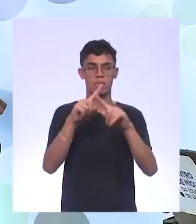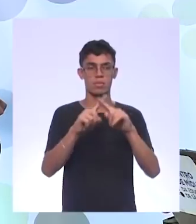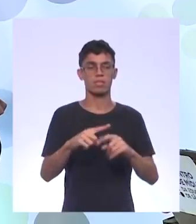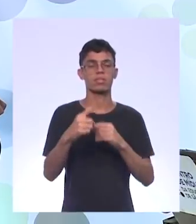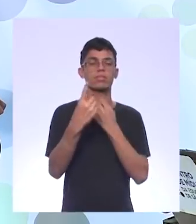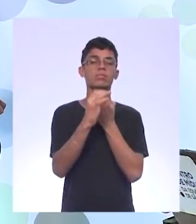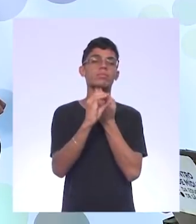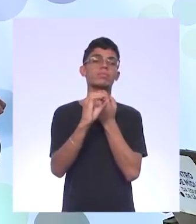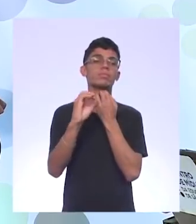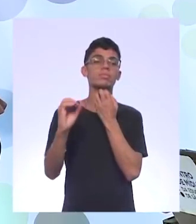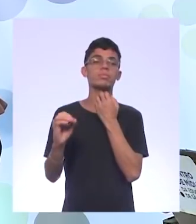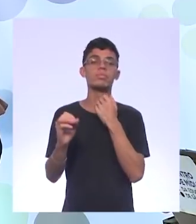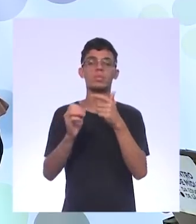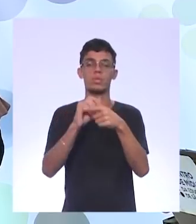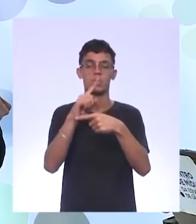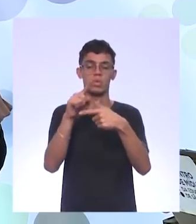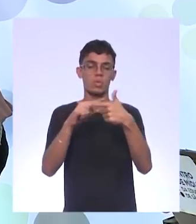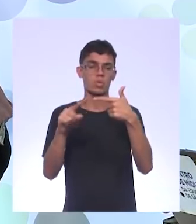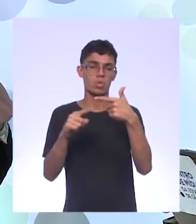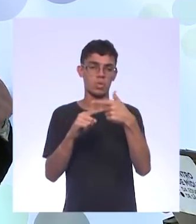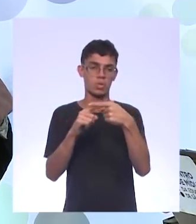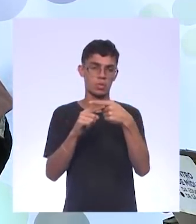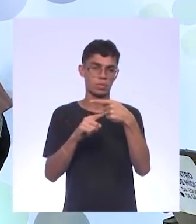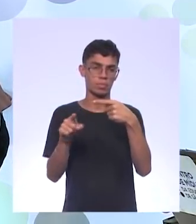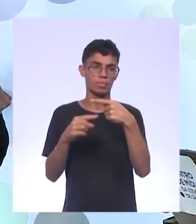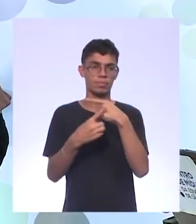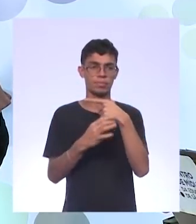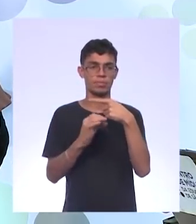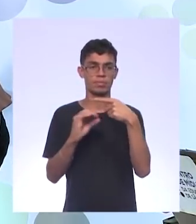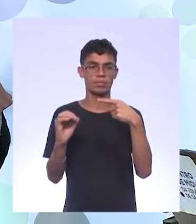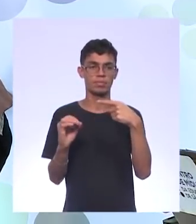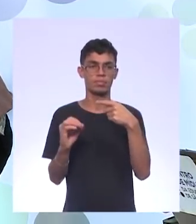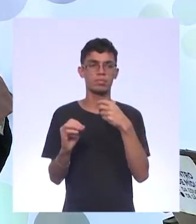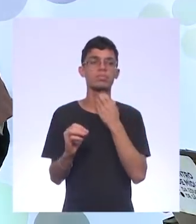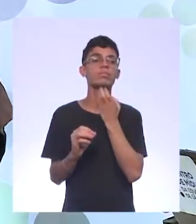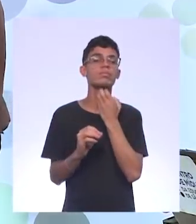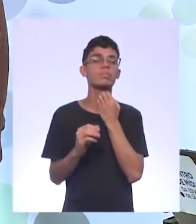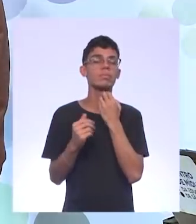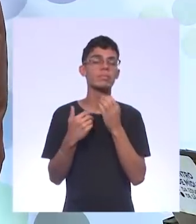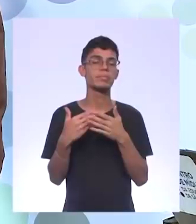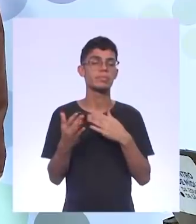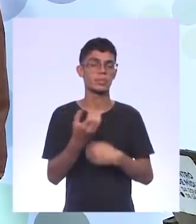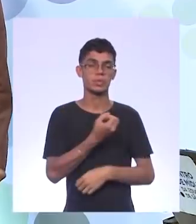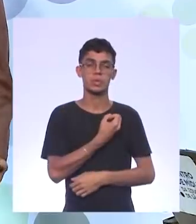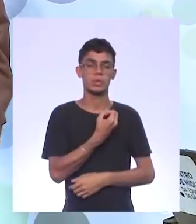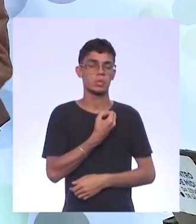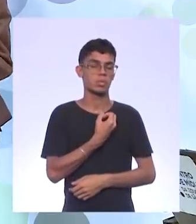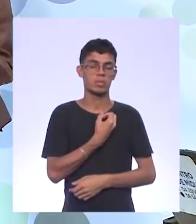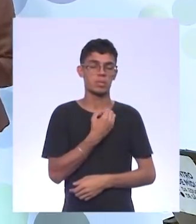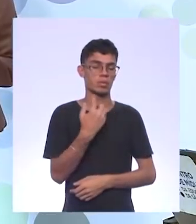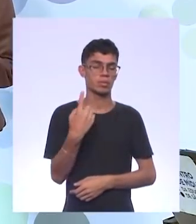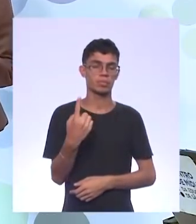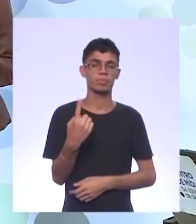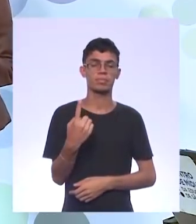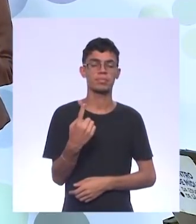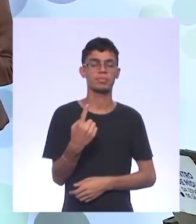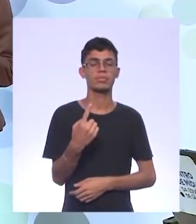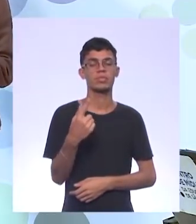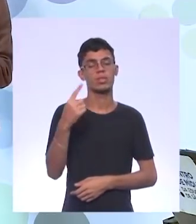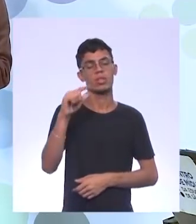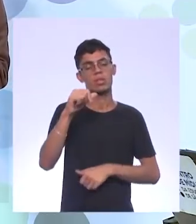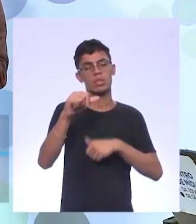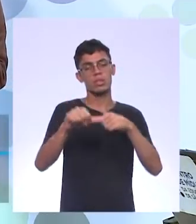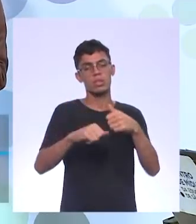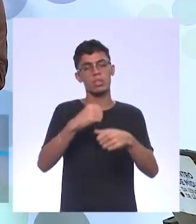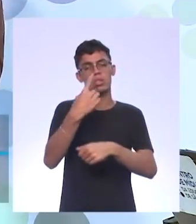porque vale a nossa propriedade comutativa né tanto faz o número que tá aqui embaixo é um Então vale essa